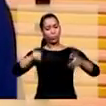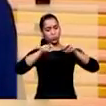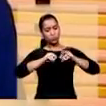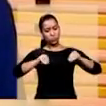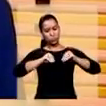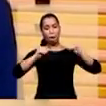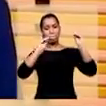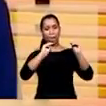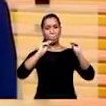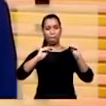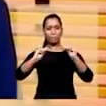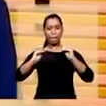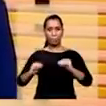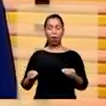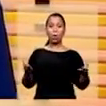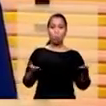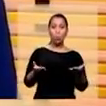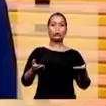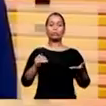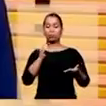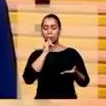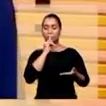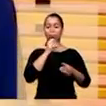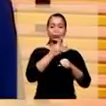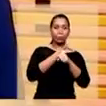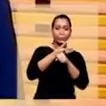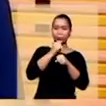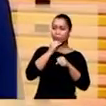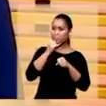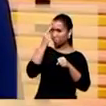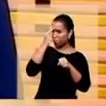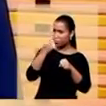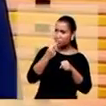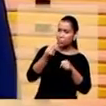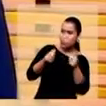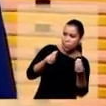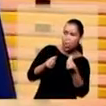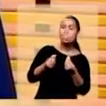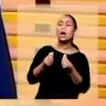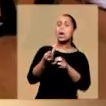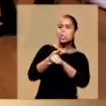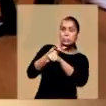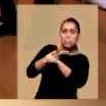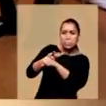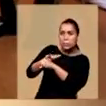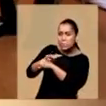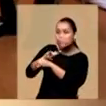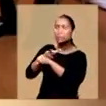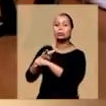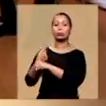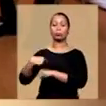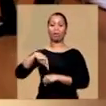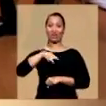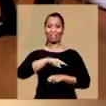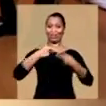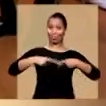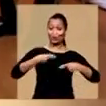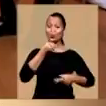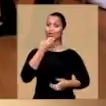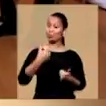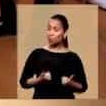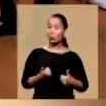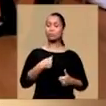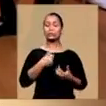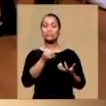A gente tem uma ferramenta que hoje eu consigo buscar de acordo com o perfil que eu estou procurando, que para a gente de RH é uma grande